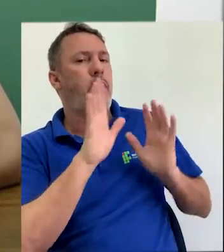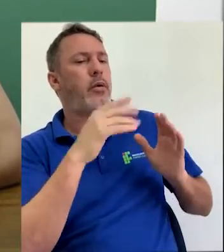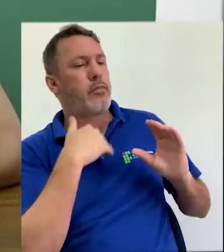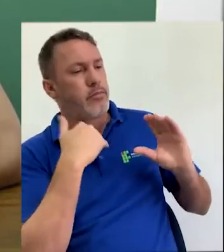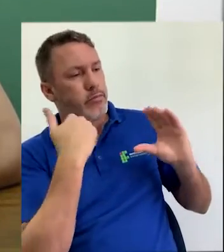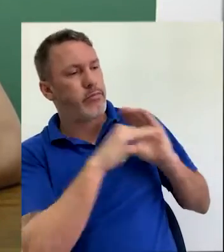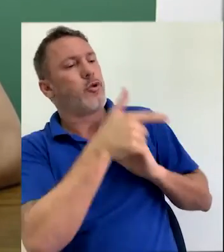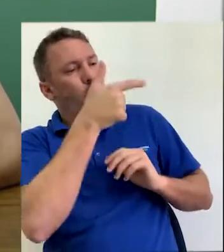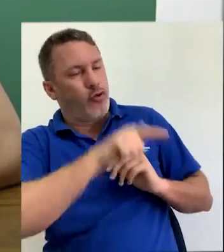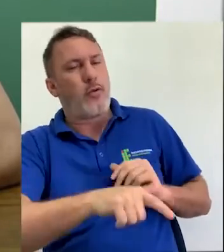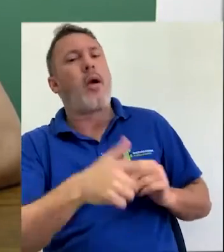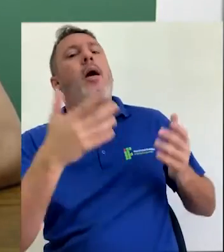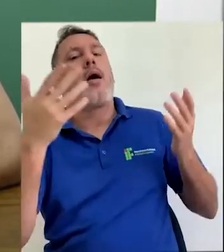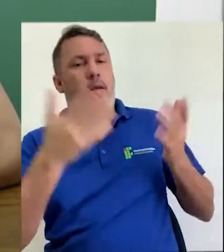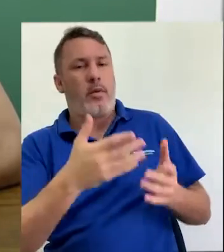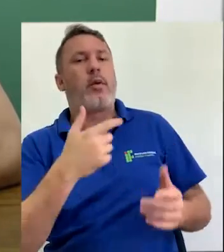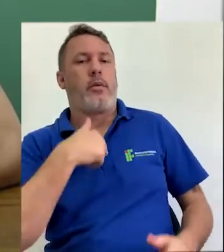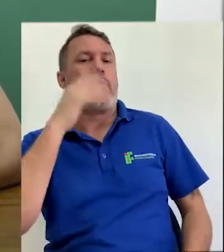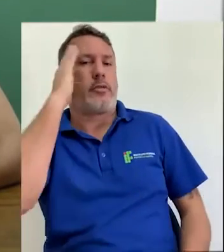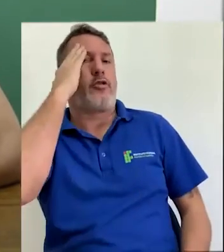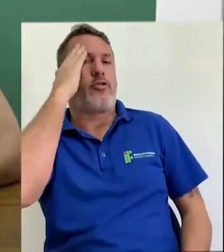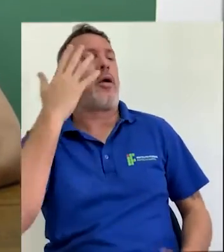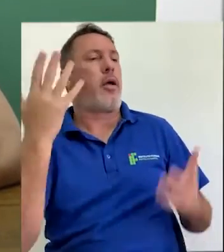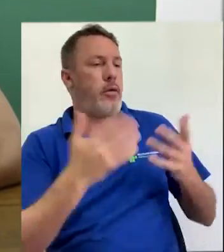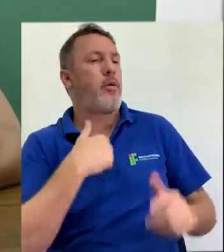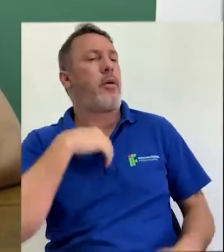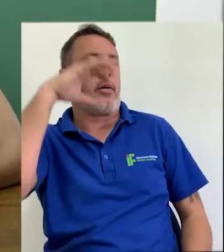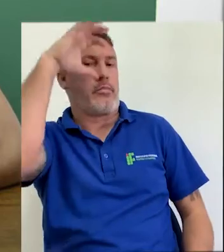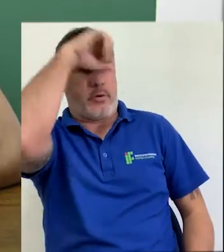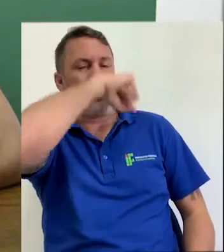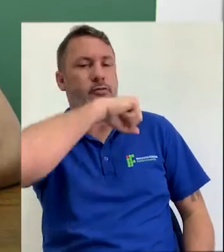questão porque agora eu aprendi.